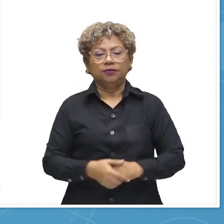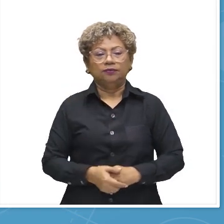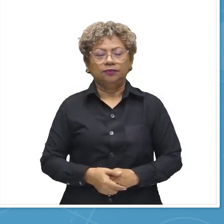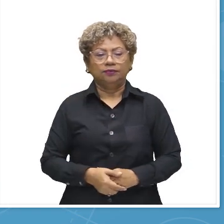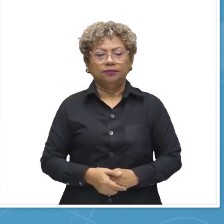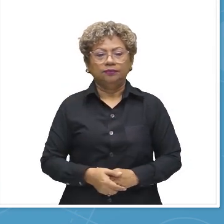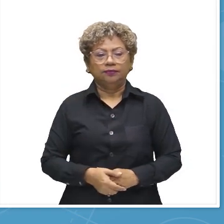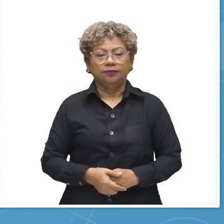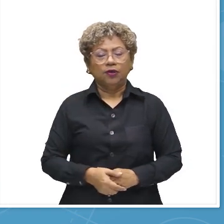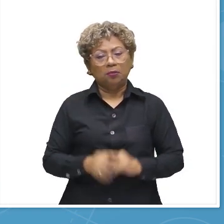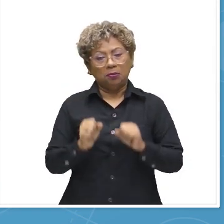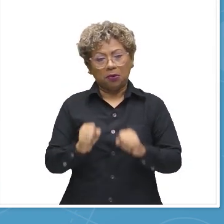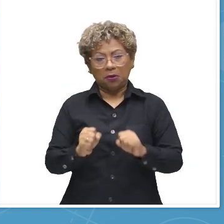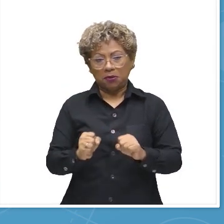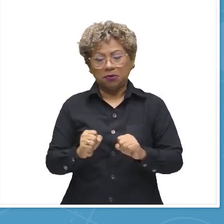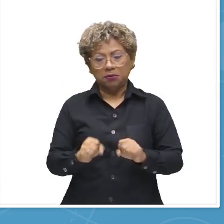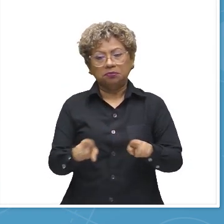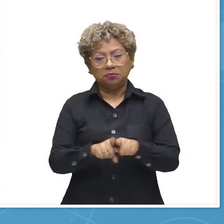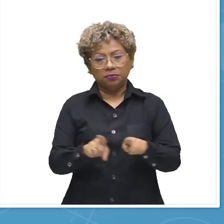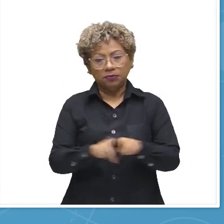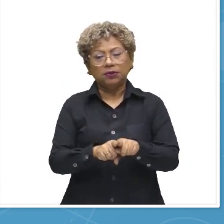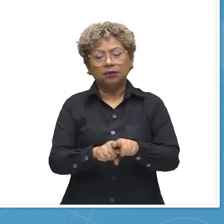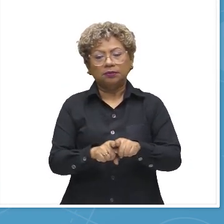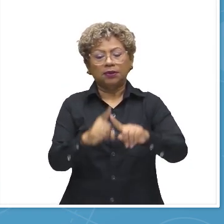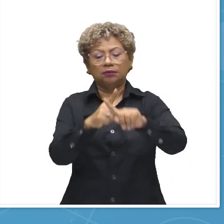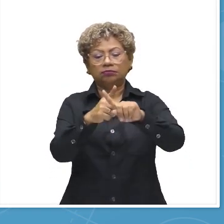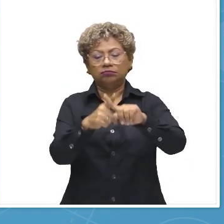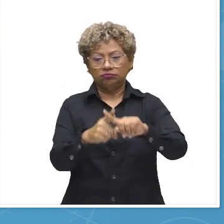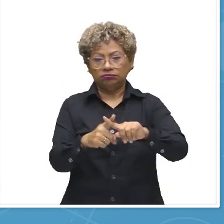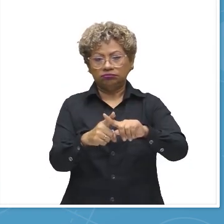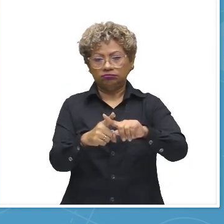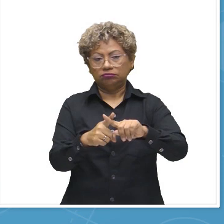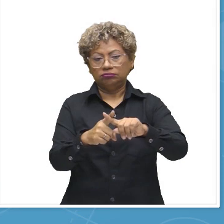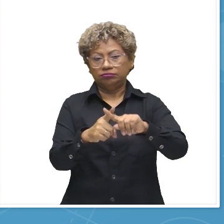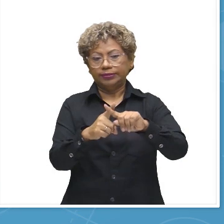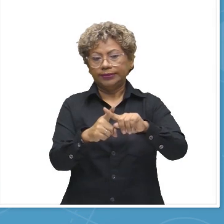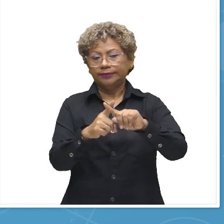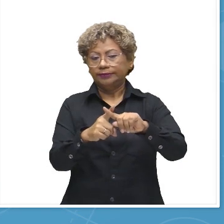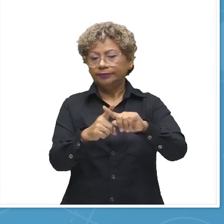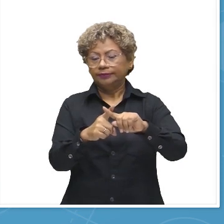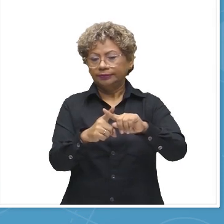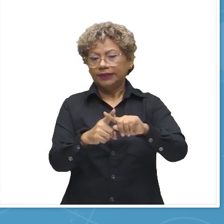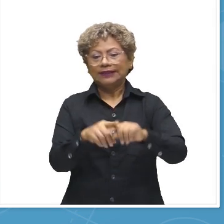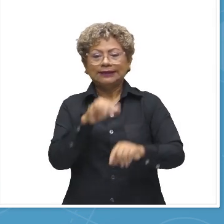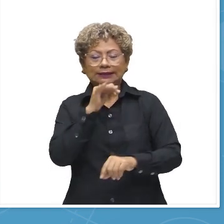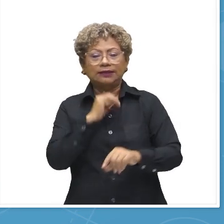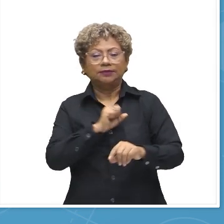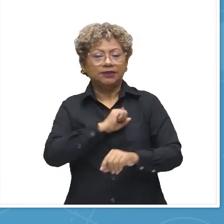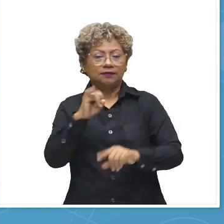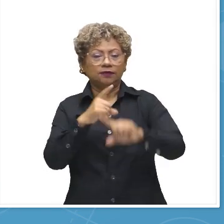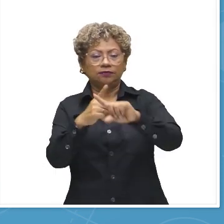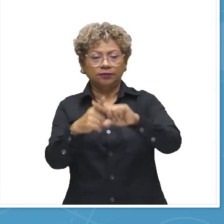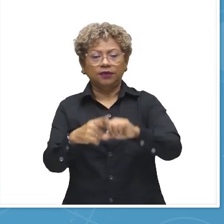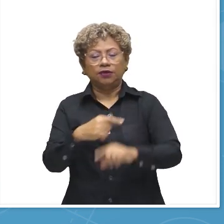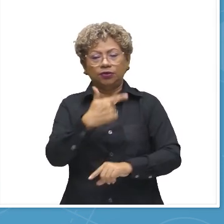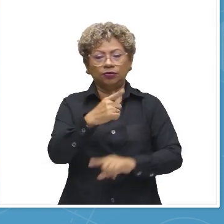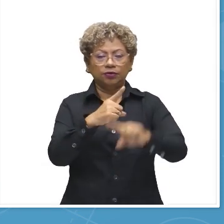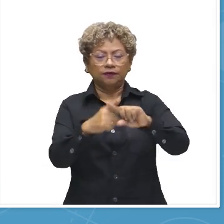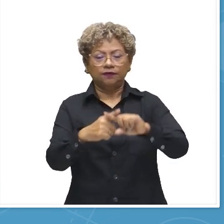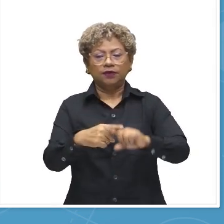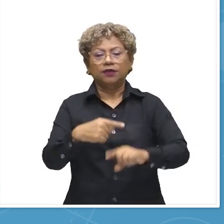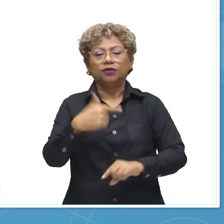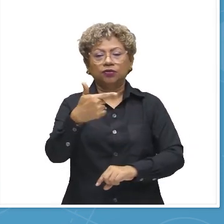Essa multiplicação eu devo fazer tanto no numerador, né, na parte de cima, quanto na parte de baixo. Então vejam, 2 vezes 2 é